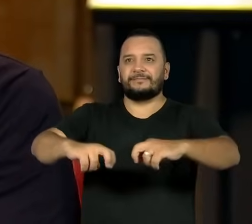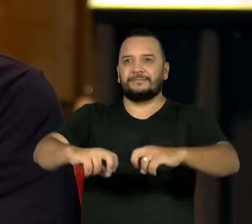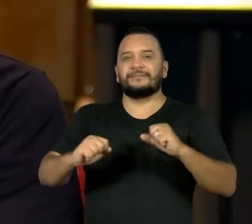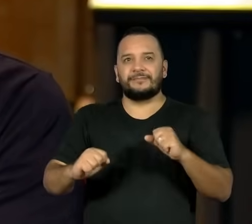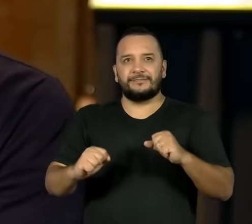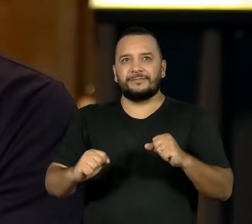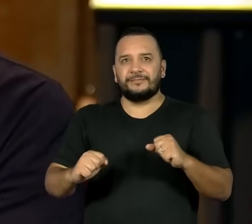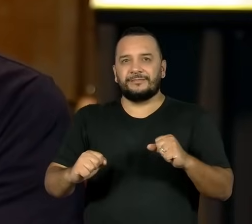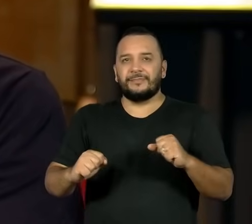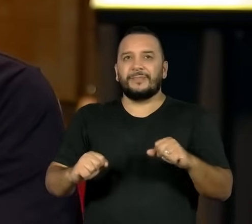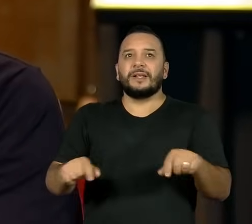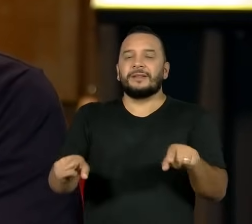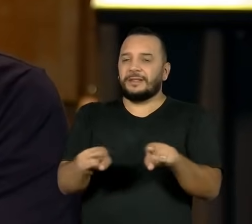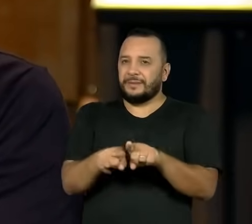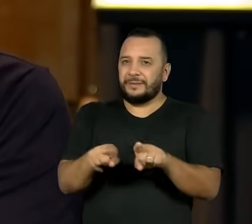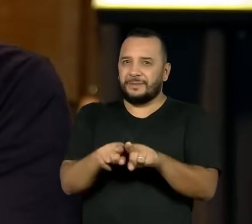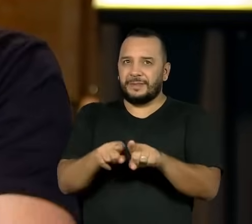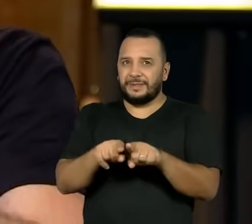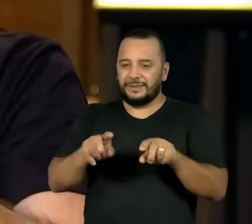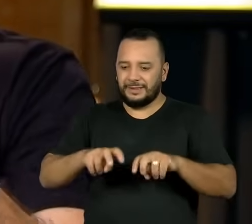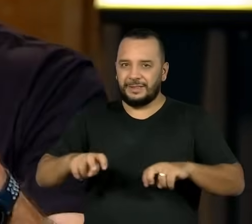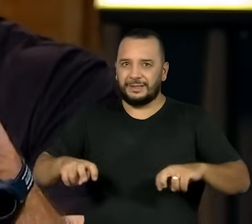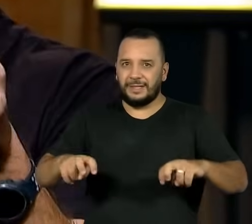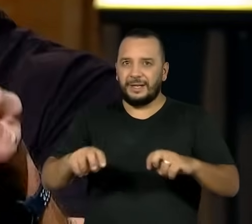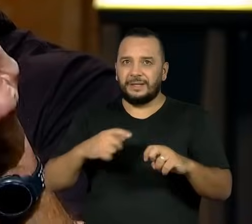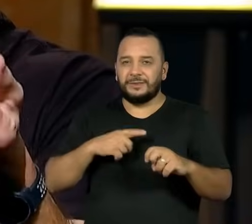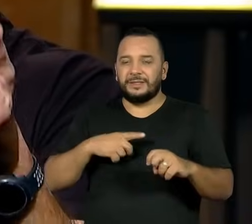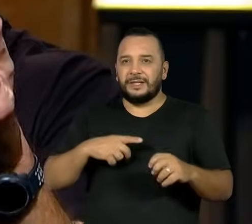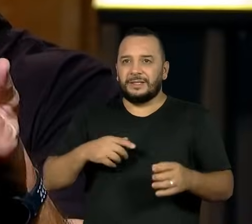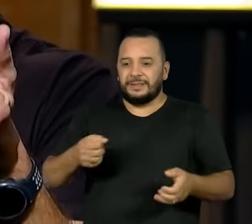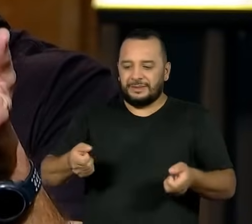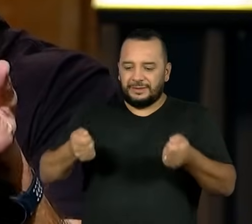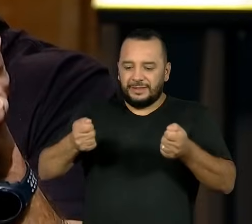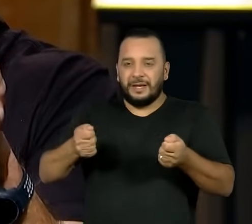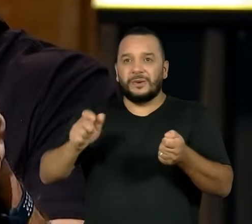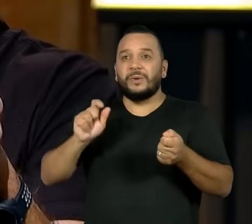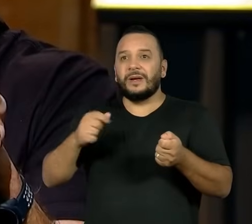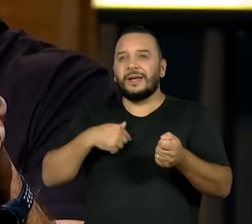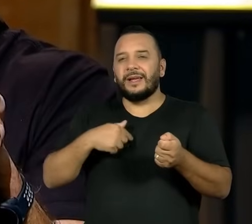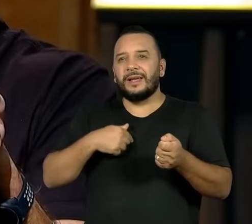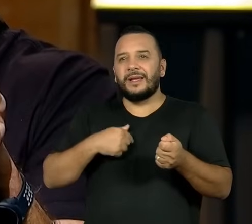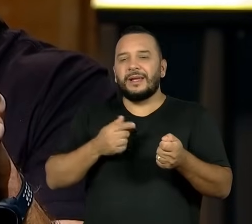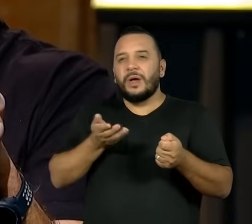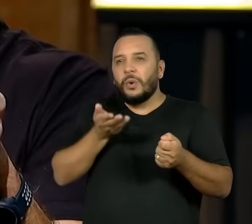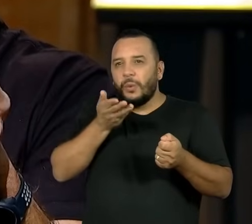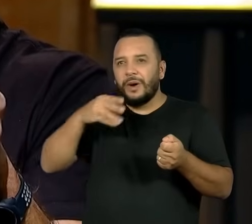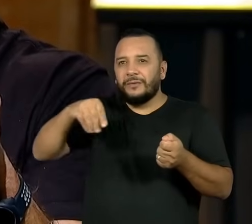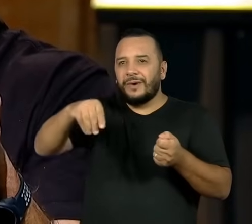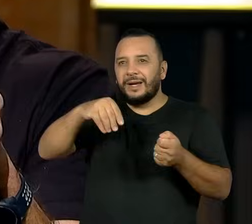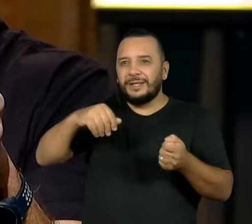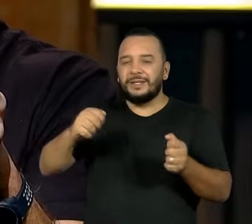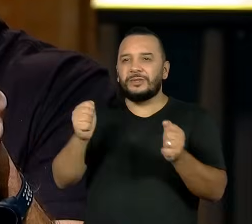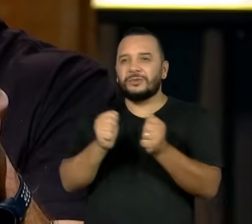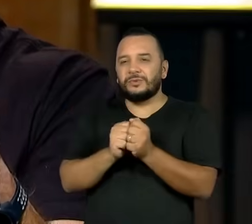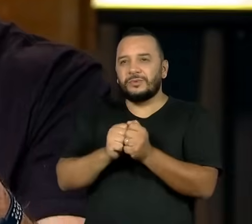todo mundo num tamborete, sentado num círculo com um saco de farinha com rapadura. Era o